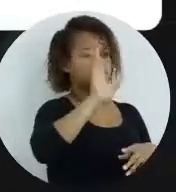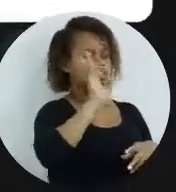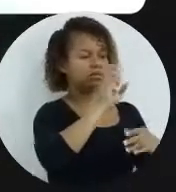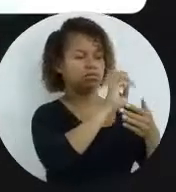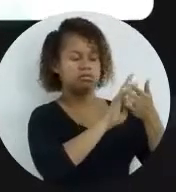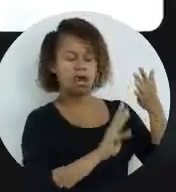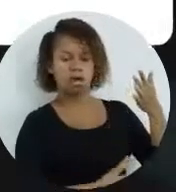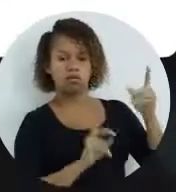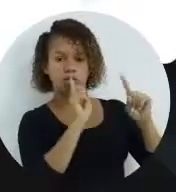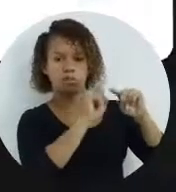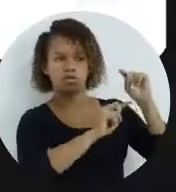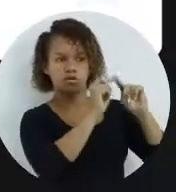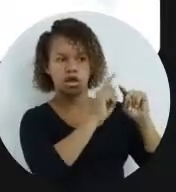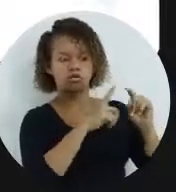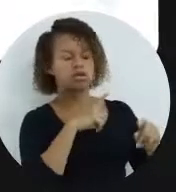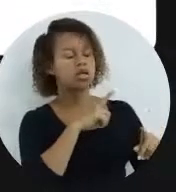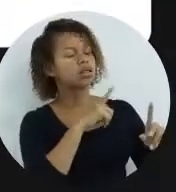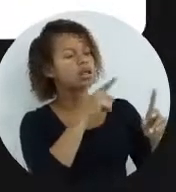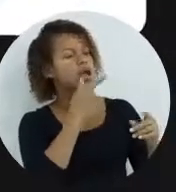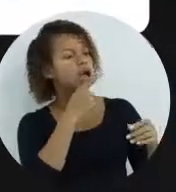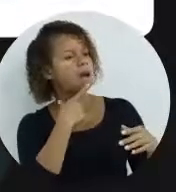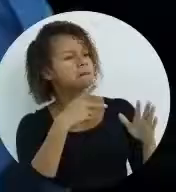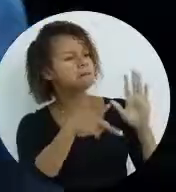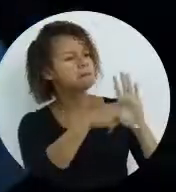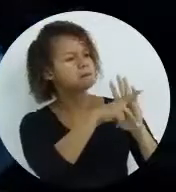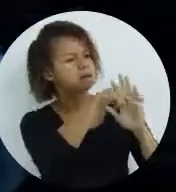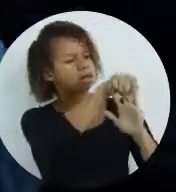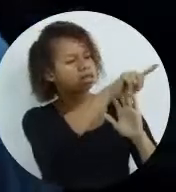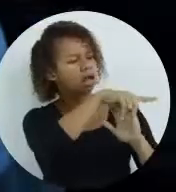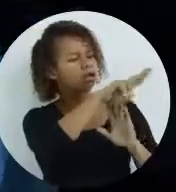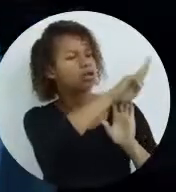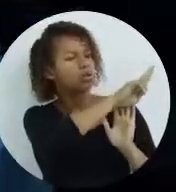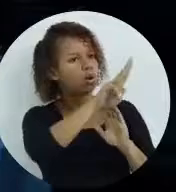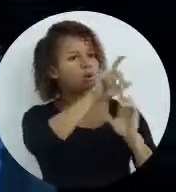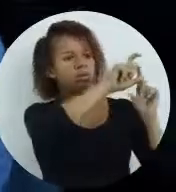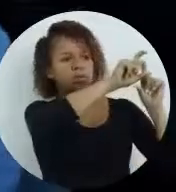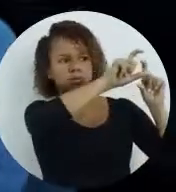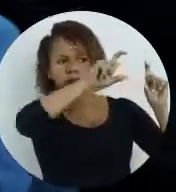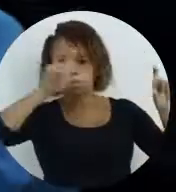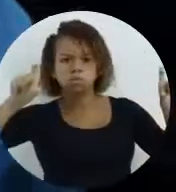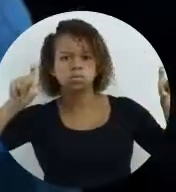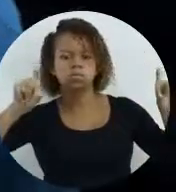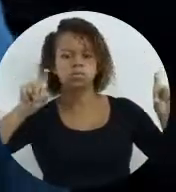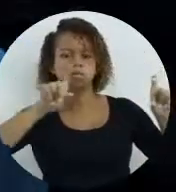métodos de um objeto, você tem a propriedade nome completo